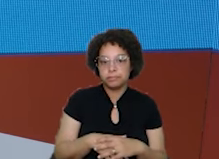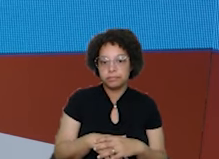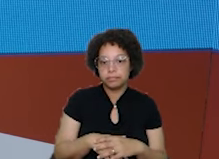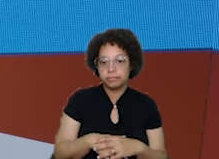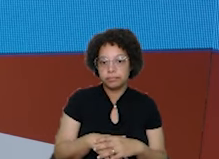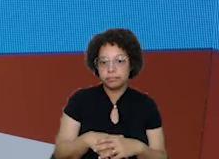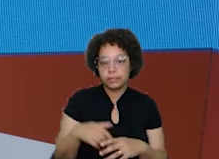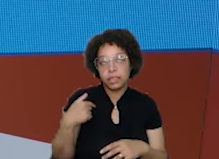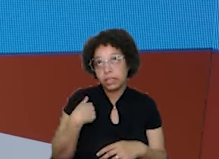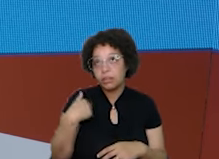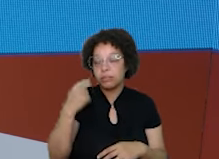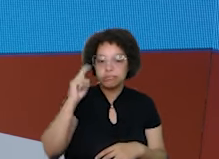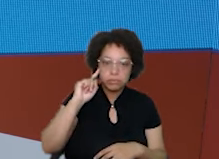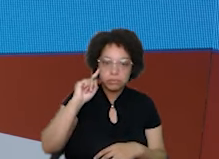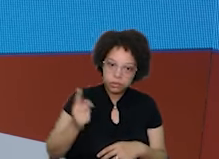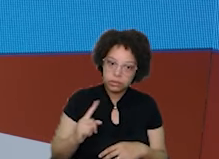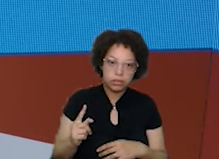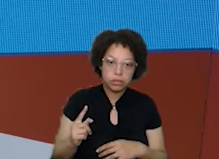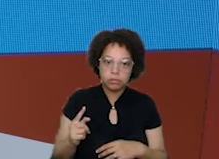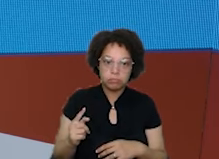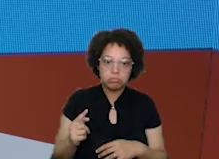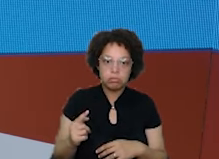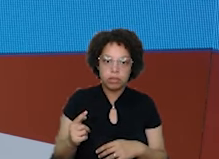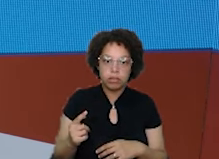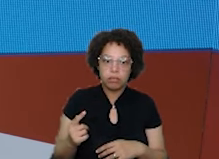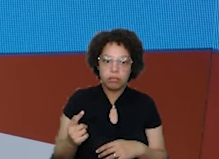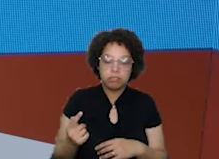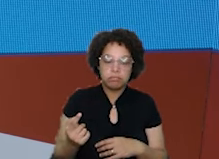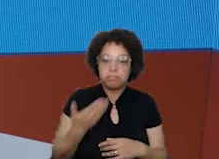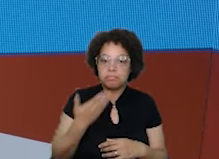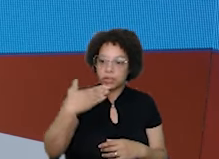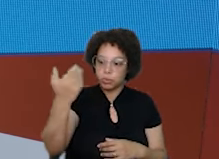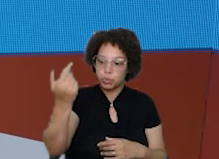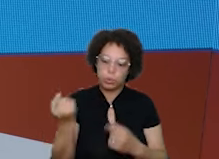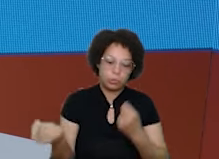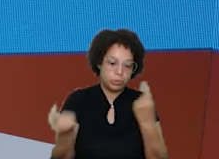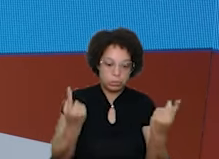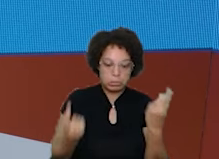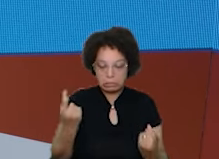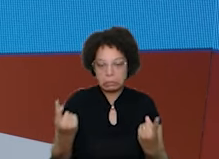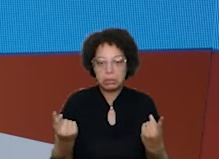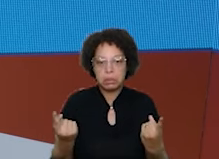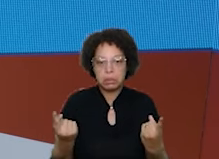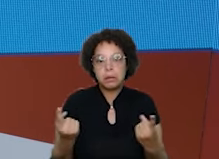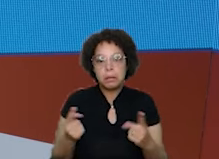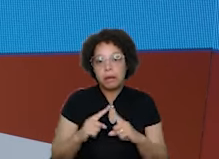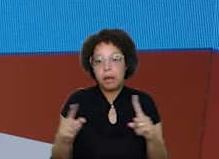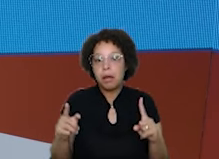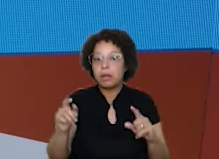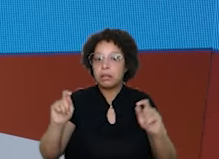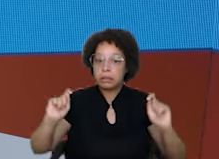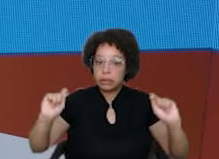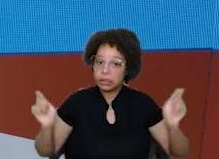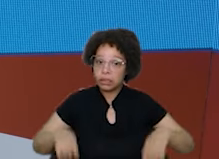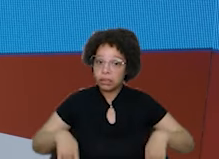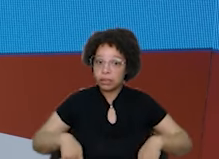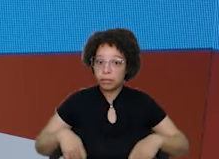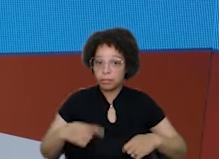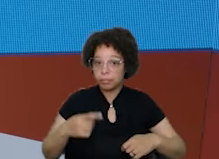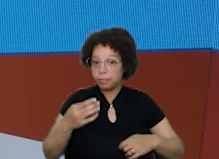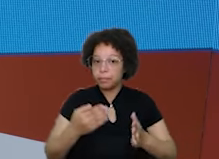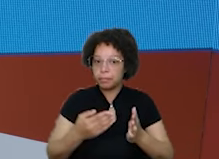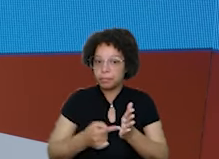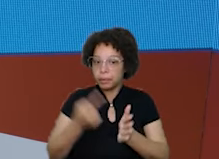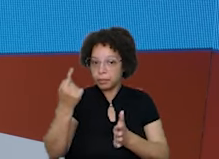sei ao certo qual é o a dosagem também mas eu acho que pode ser considerado assim primeiro de tudo é